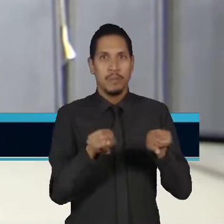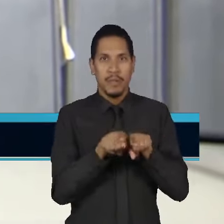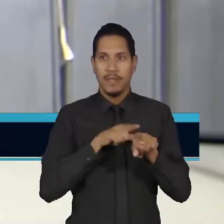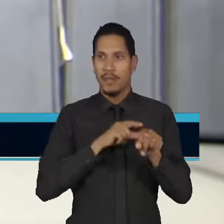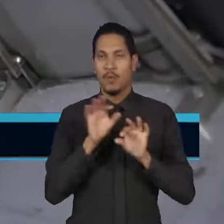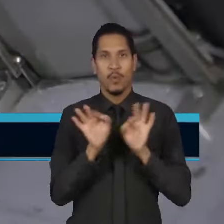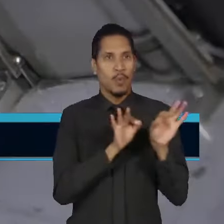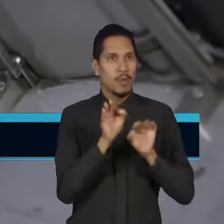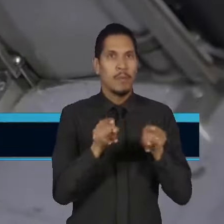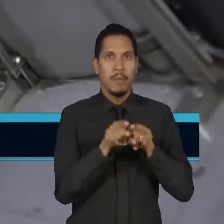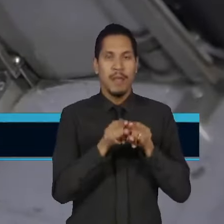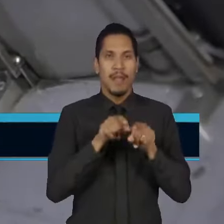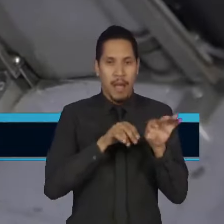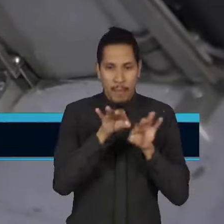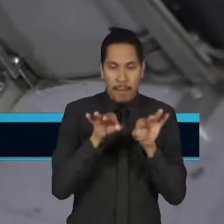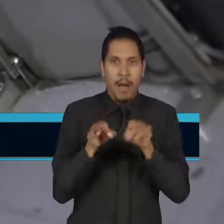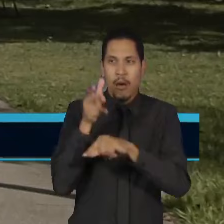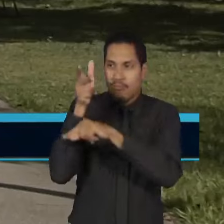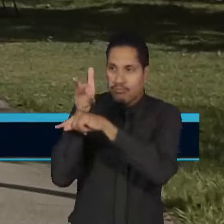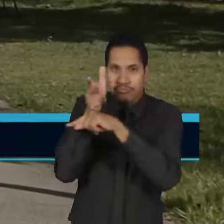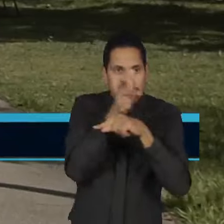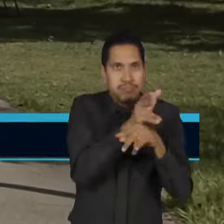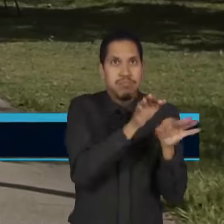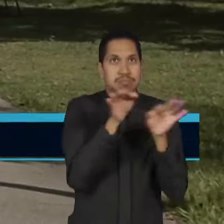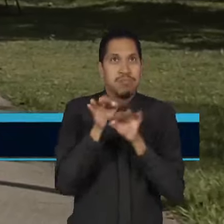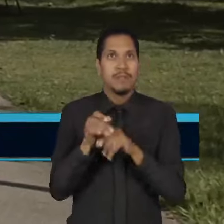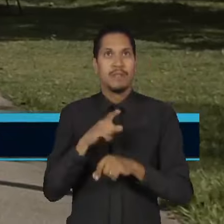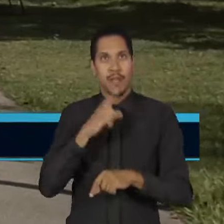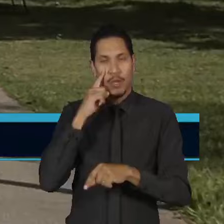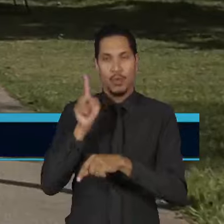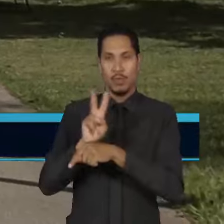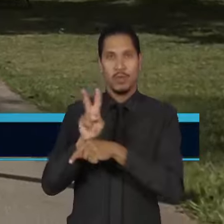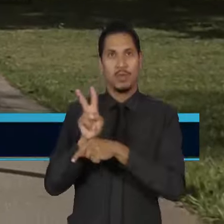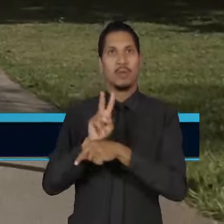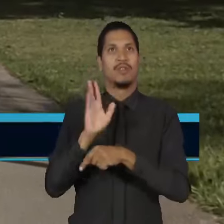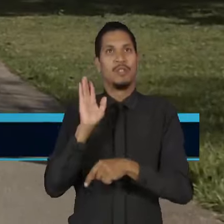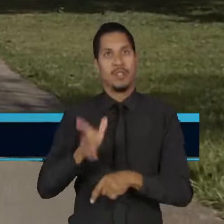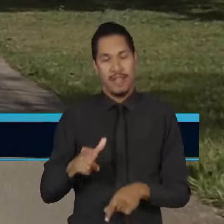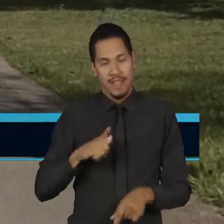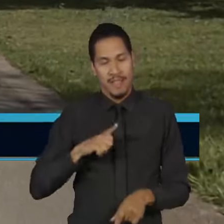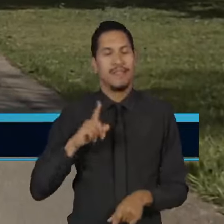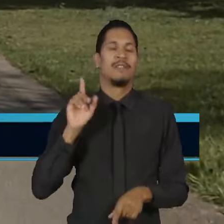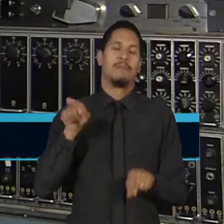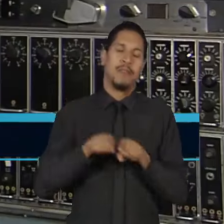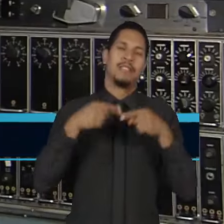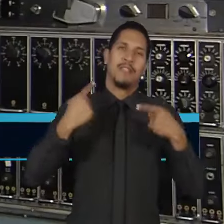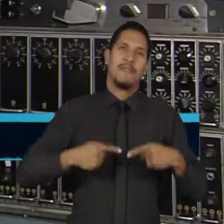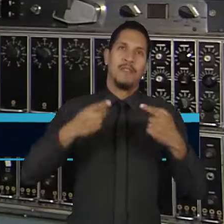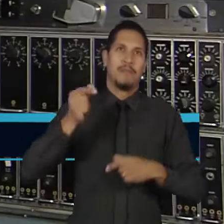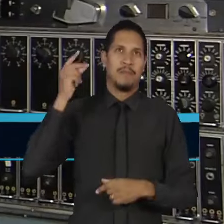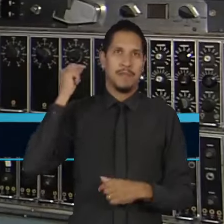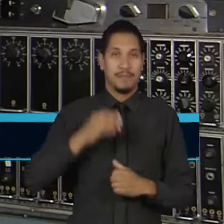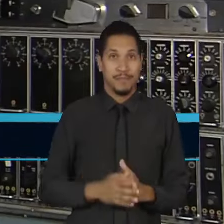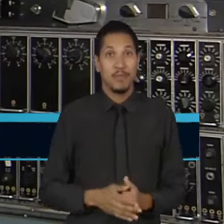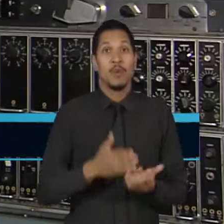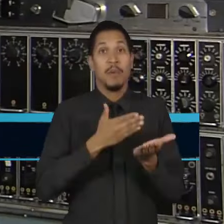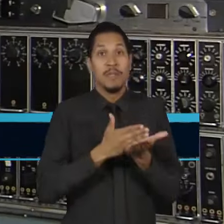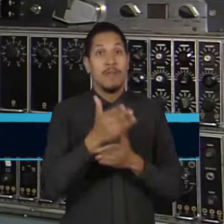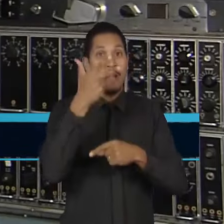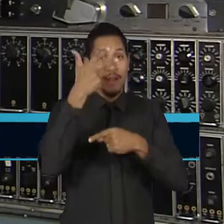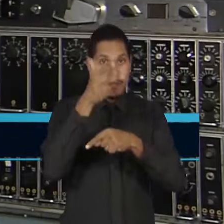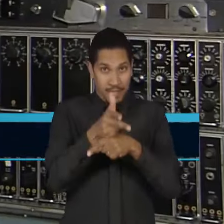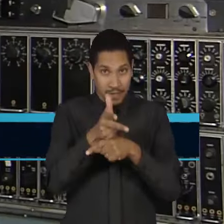de transmissão e dos estúdios de gravação, o supervisor técnico viveu vários desafios. Iniciava-se a gravação até